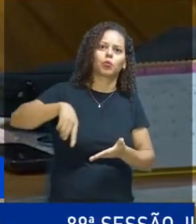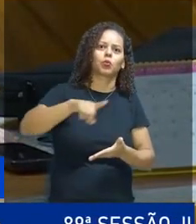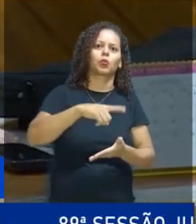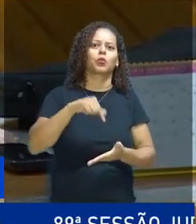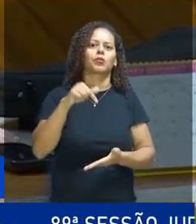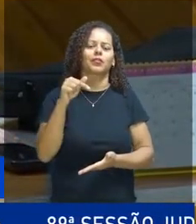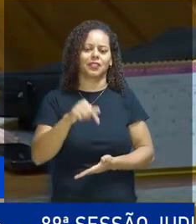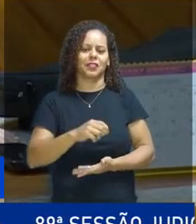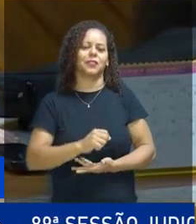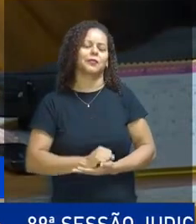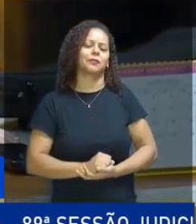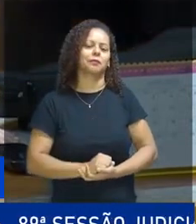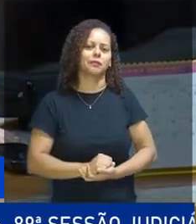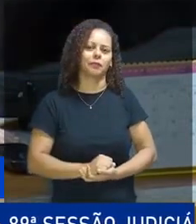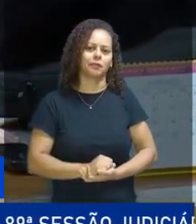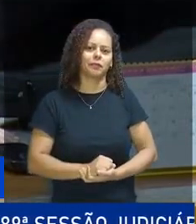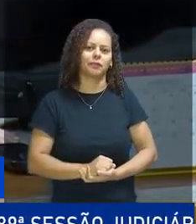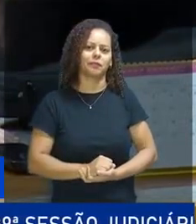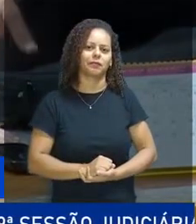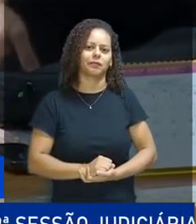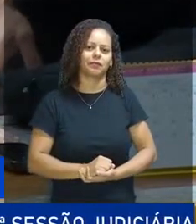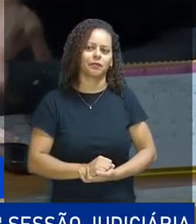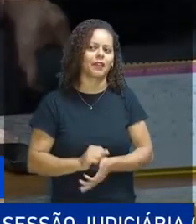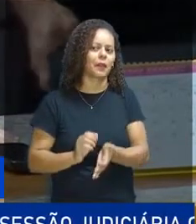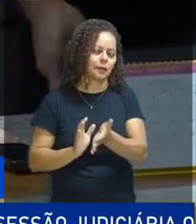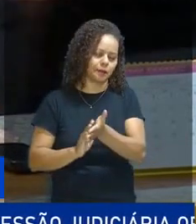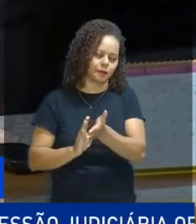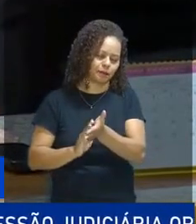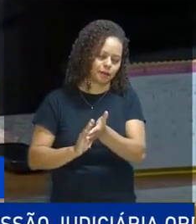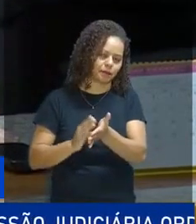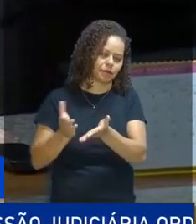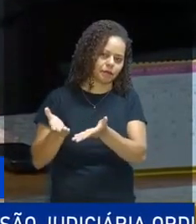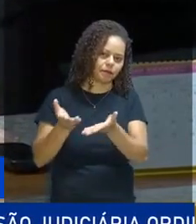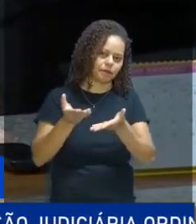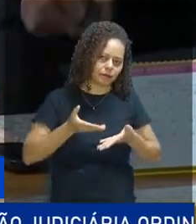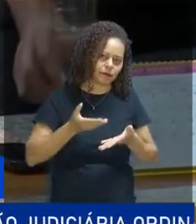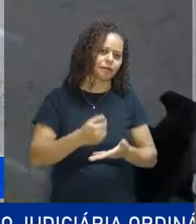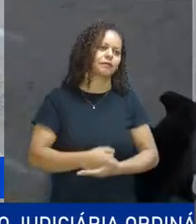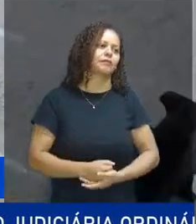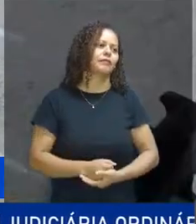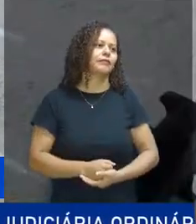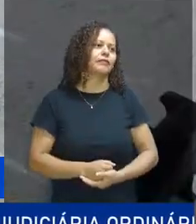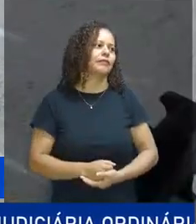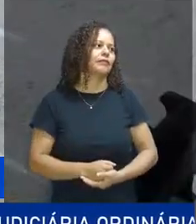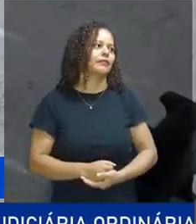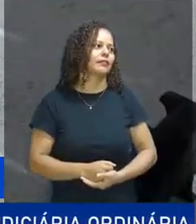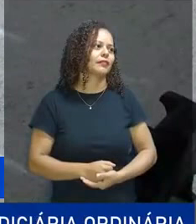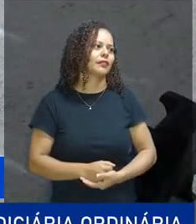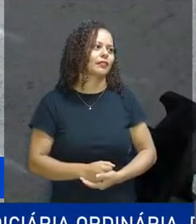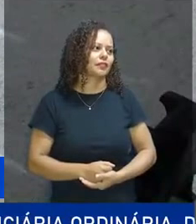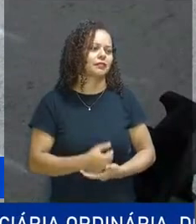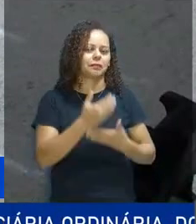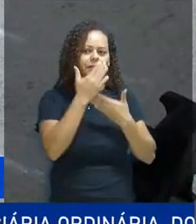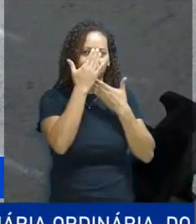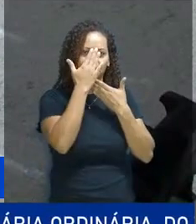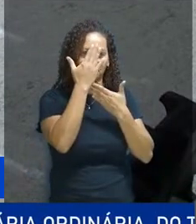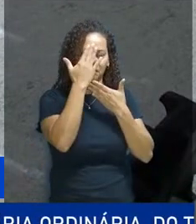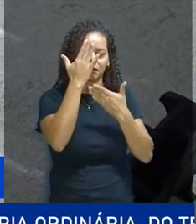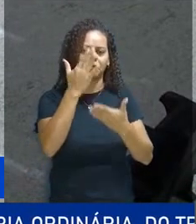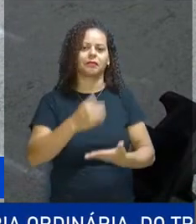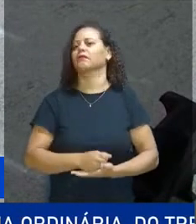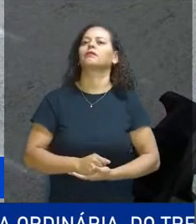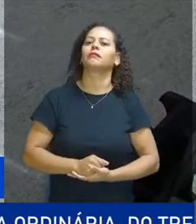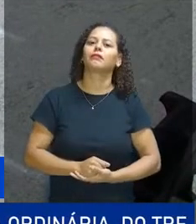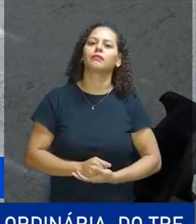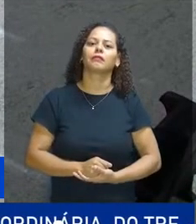para o gáudio de todos nós. Então é isso, presidente. Parabéns ao Fernando, seja muito bem-vindo. Obrigado, doutor Paulo. Muito obrigado. Vamos